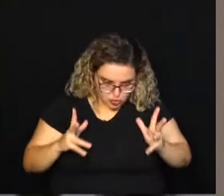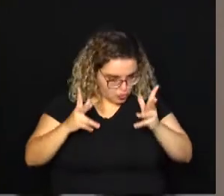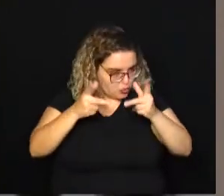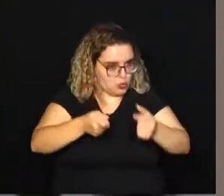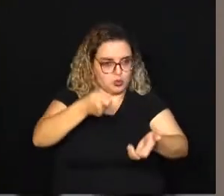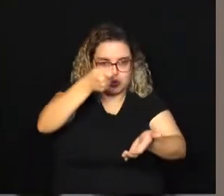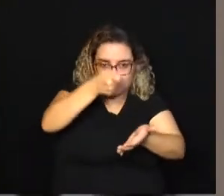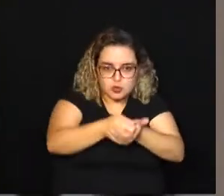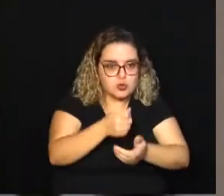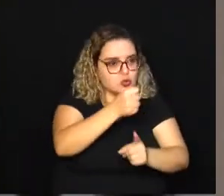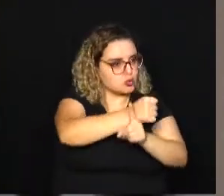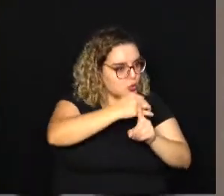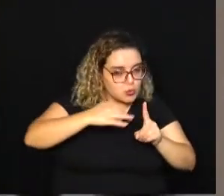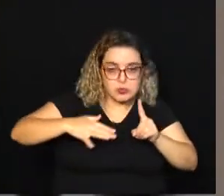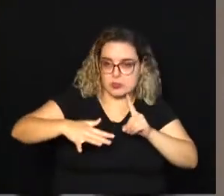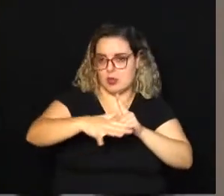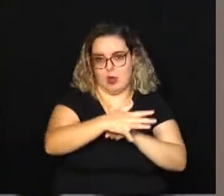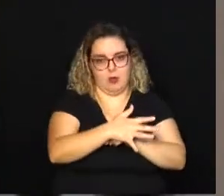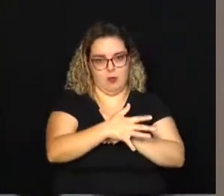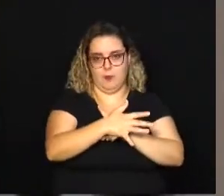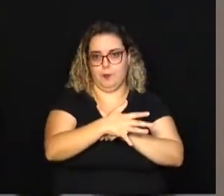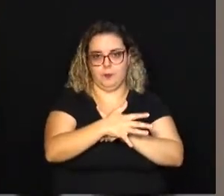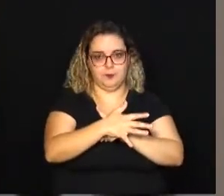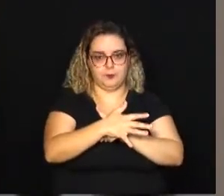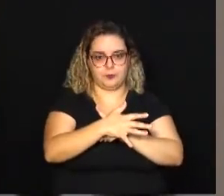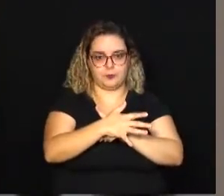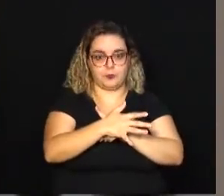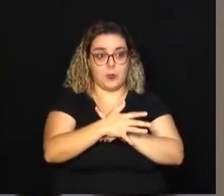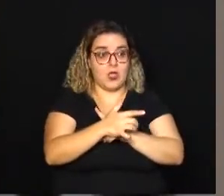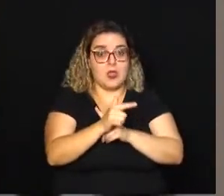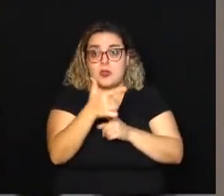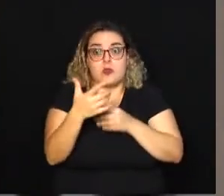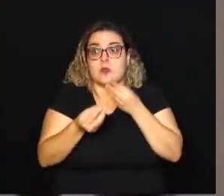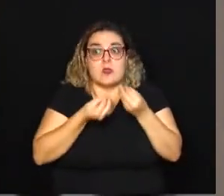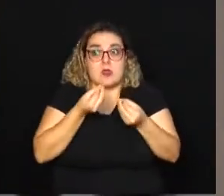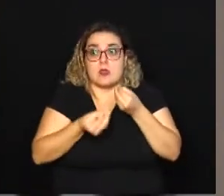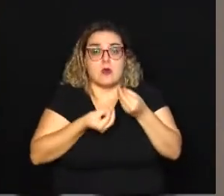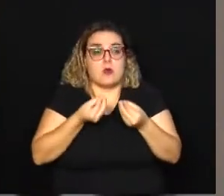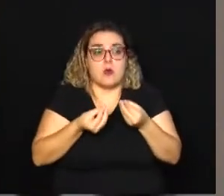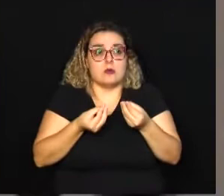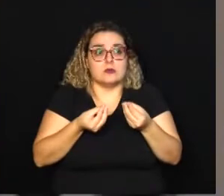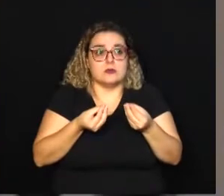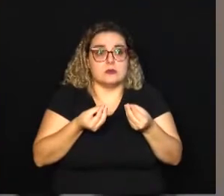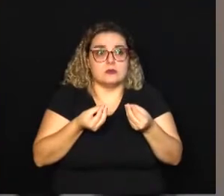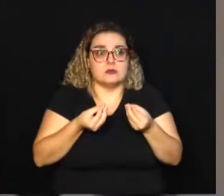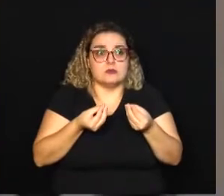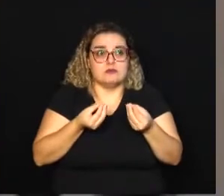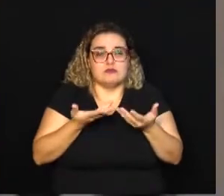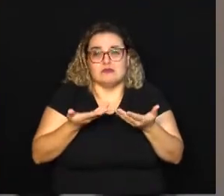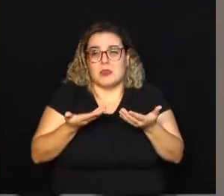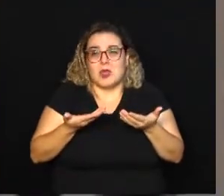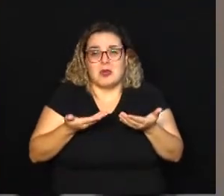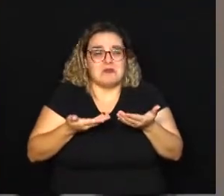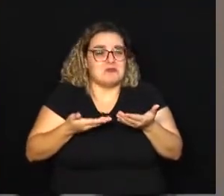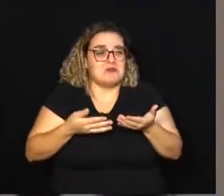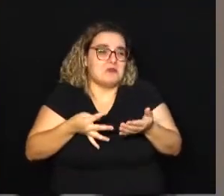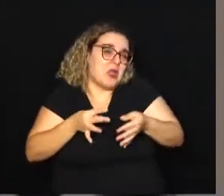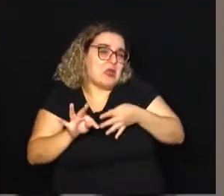direito social, e ele não pode ser tratado assim por uma